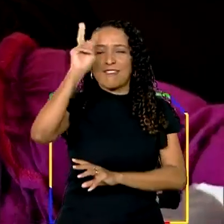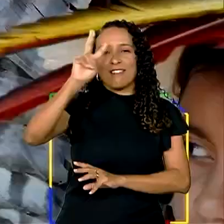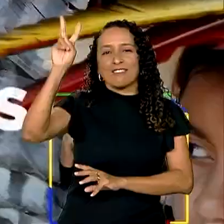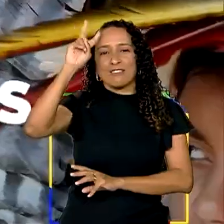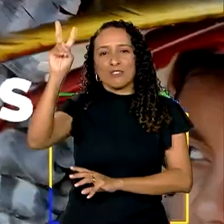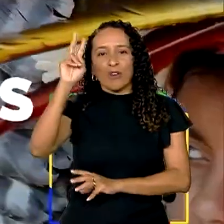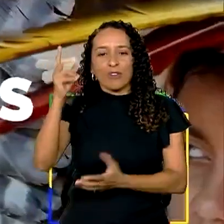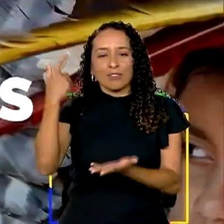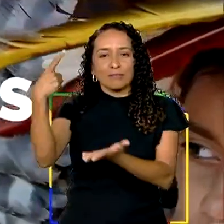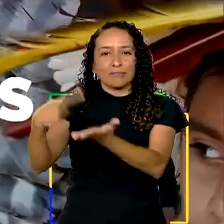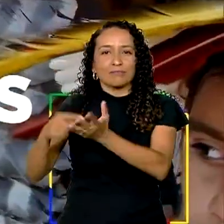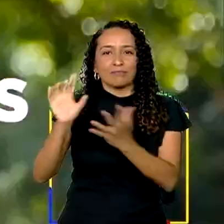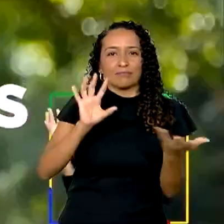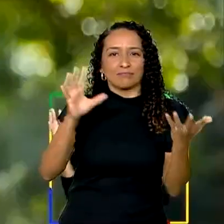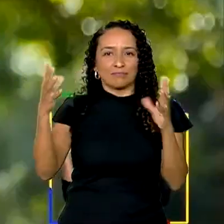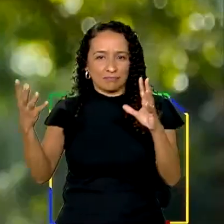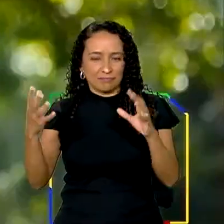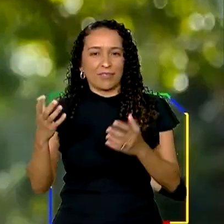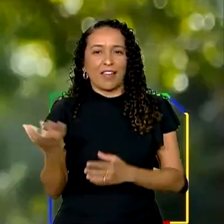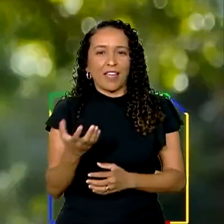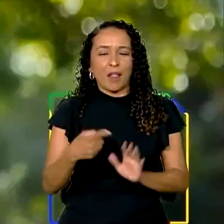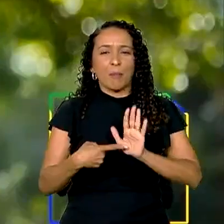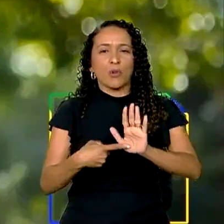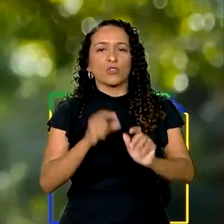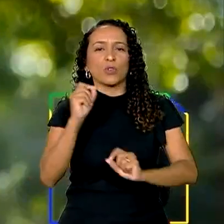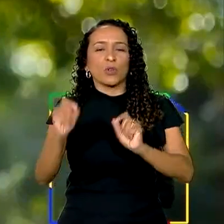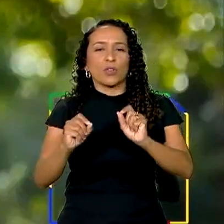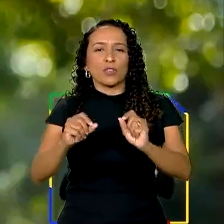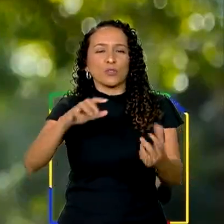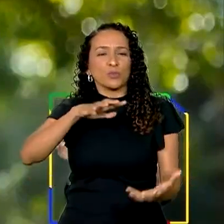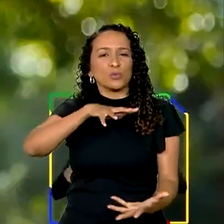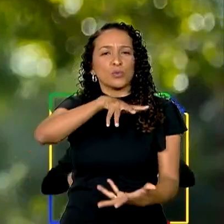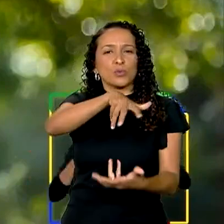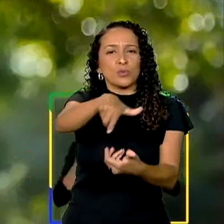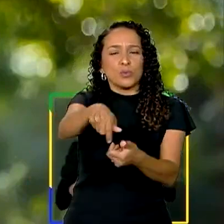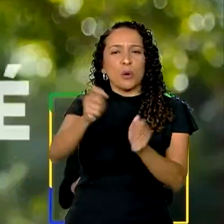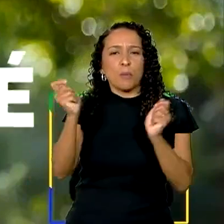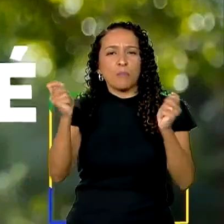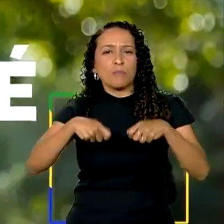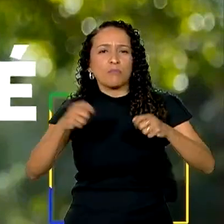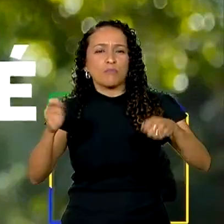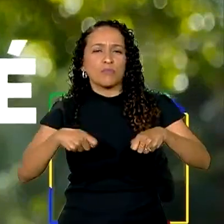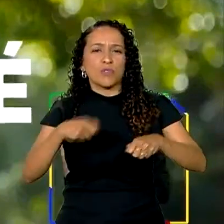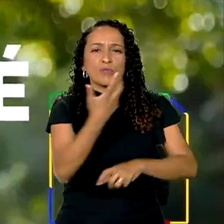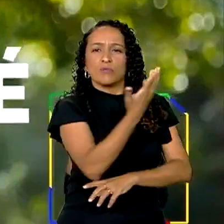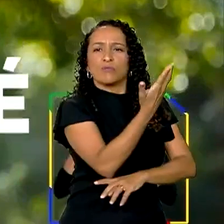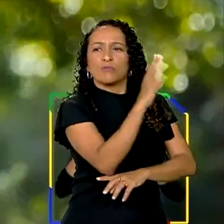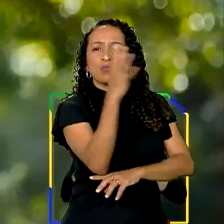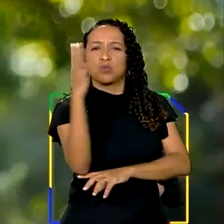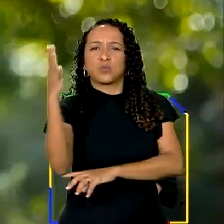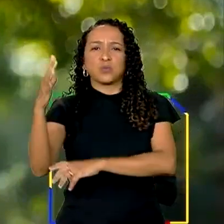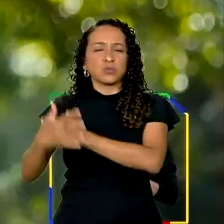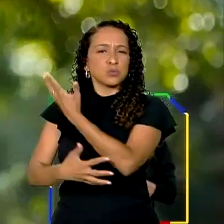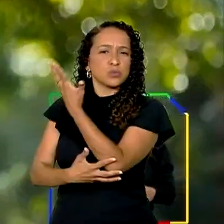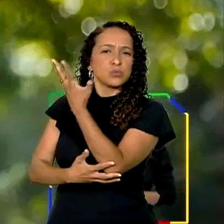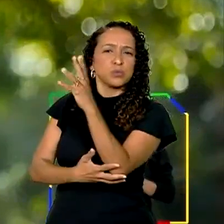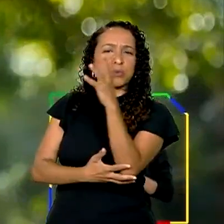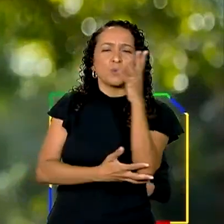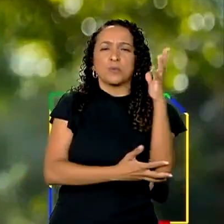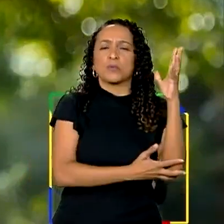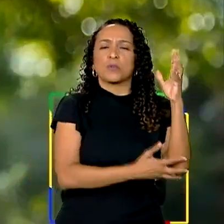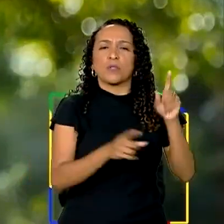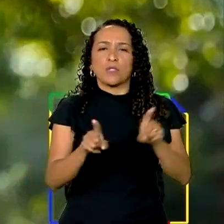história dos acordos ambientais. Queremos mostrar ao mundo que é possível manter a floresta em pé e, ao mesmo